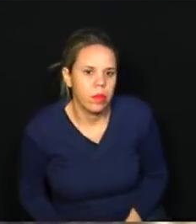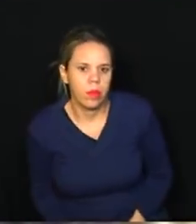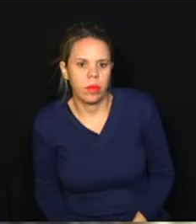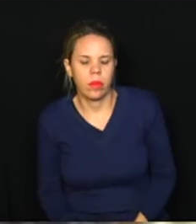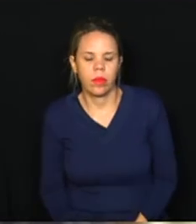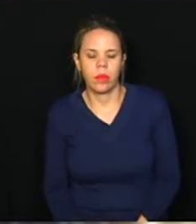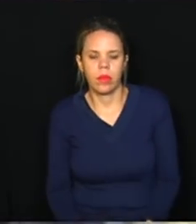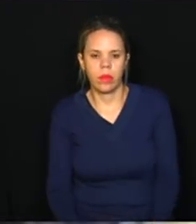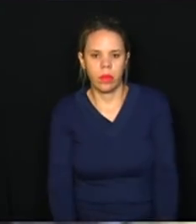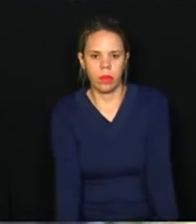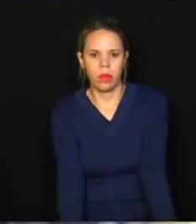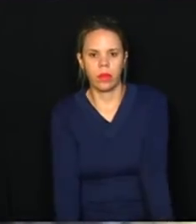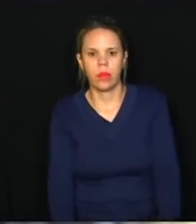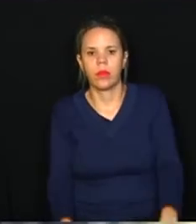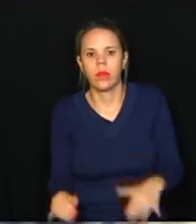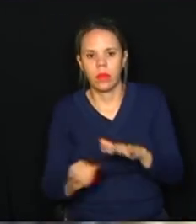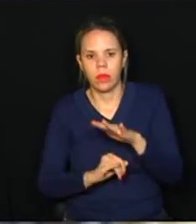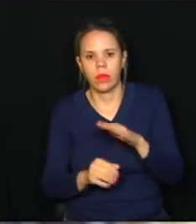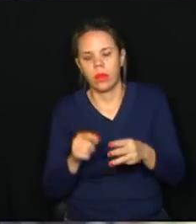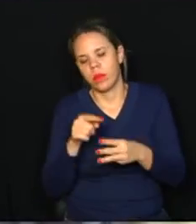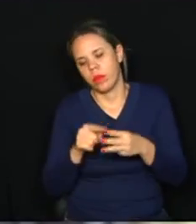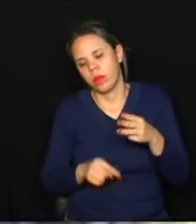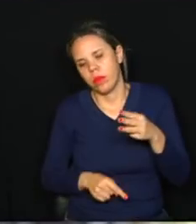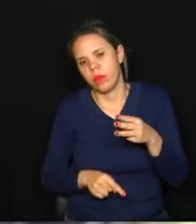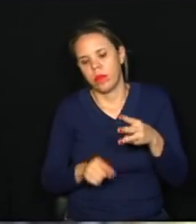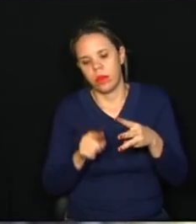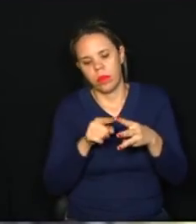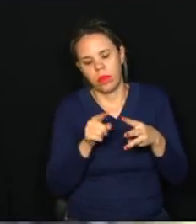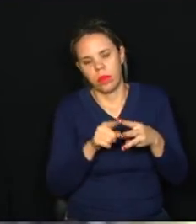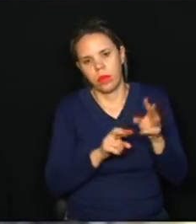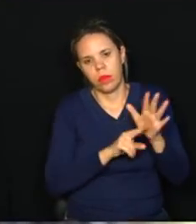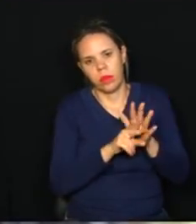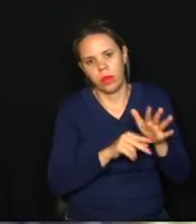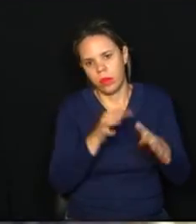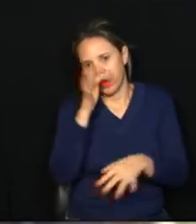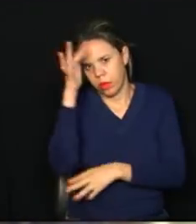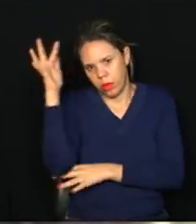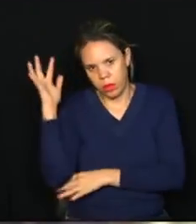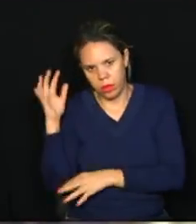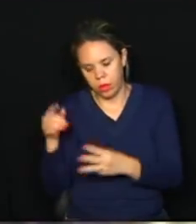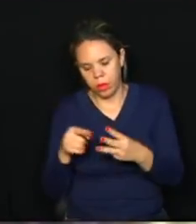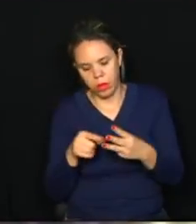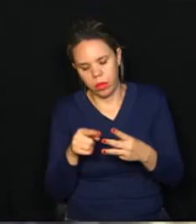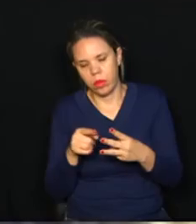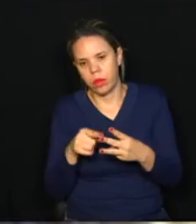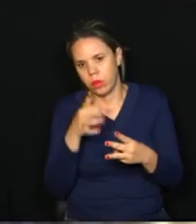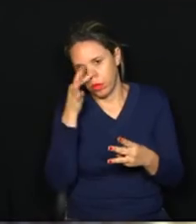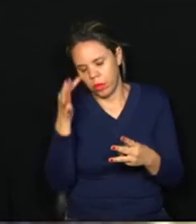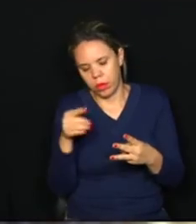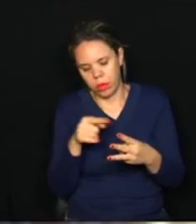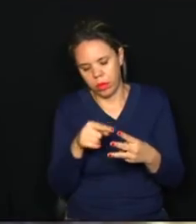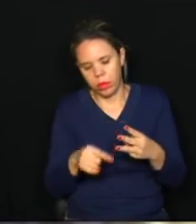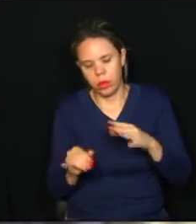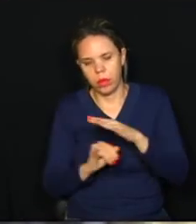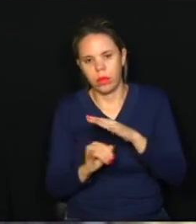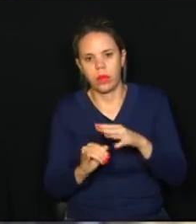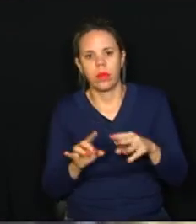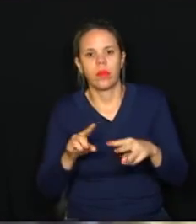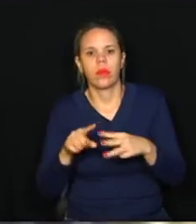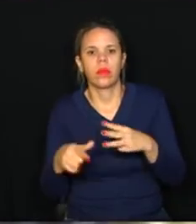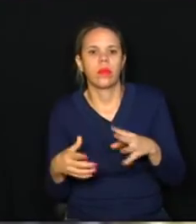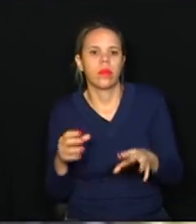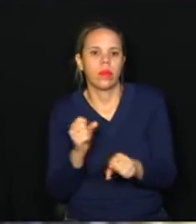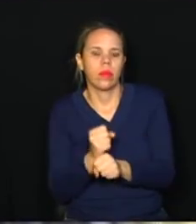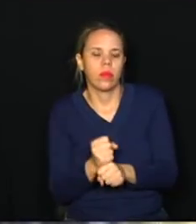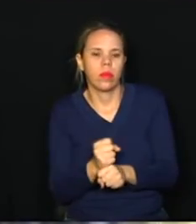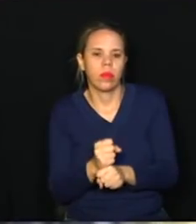institutos de pesquisa, os 3, o biológico, o florestal e o botânica, não